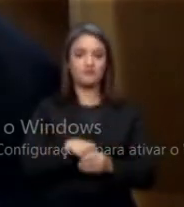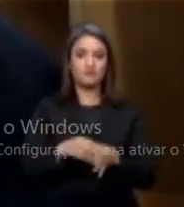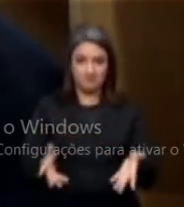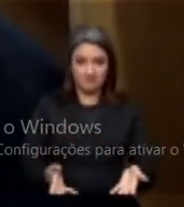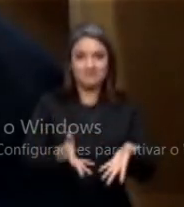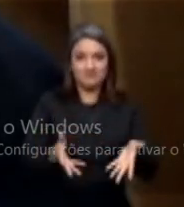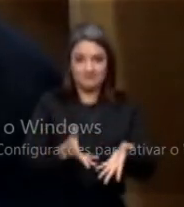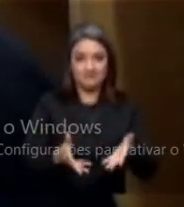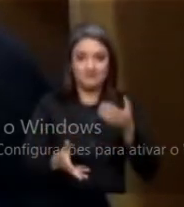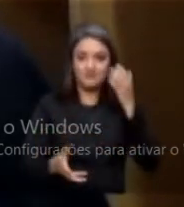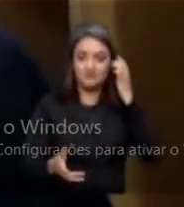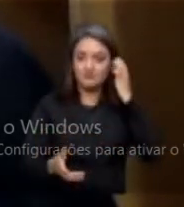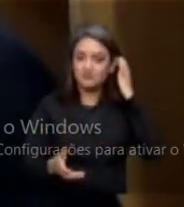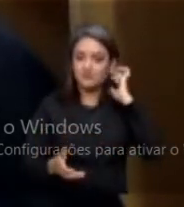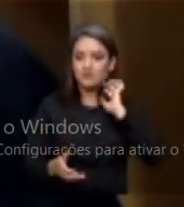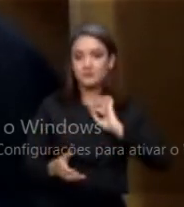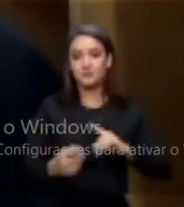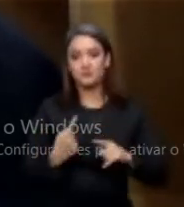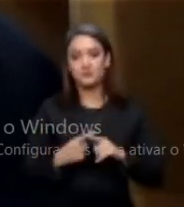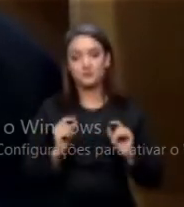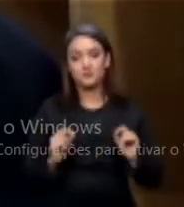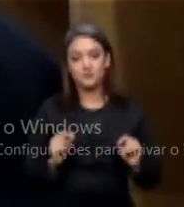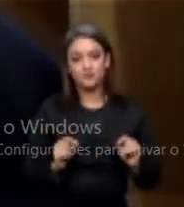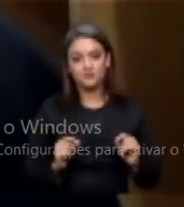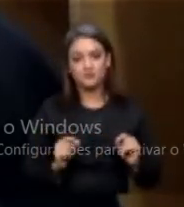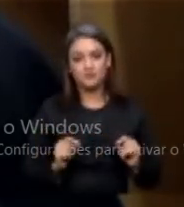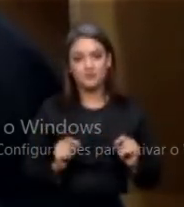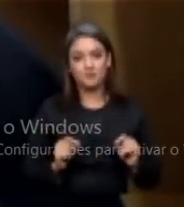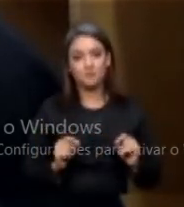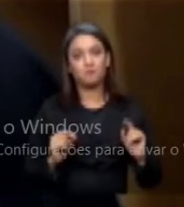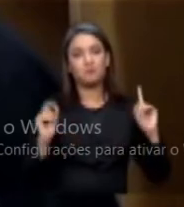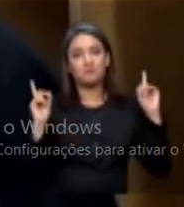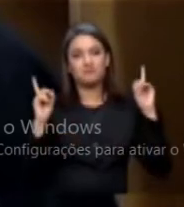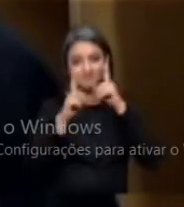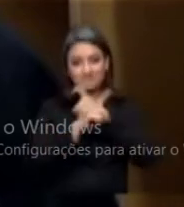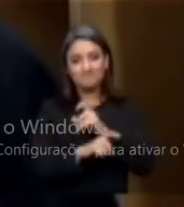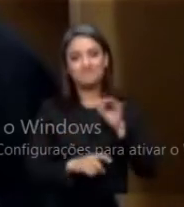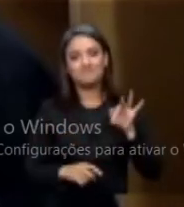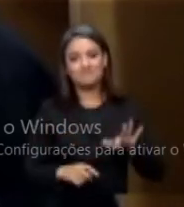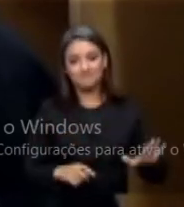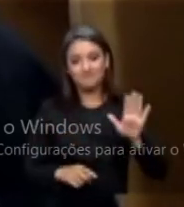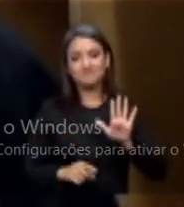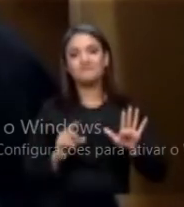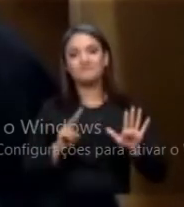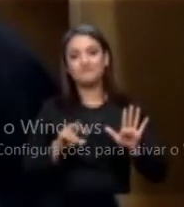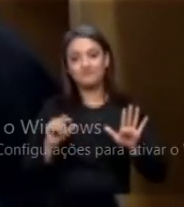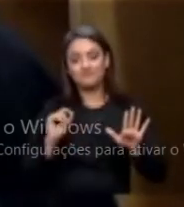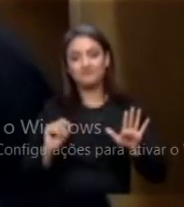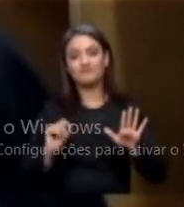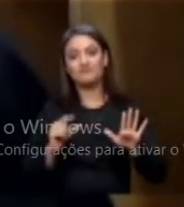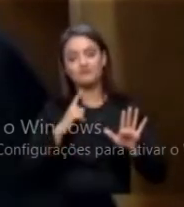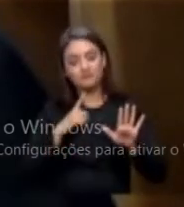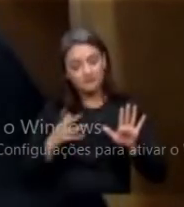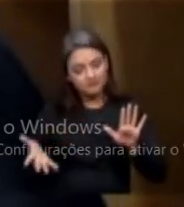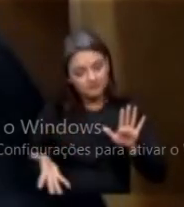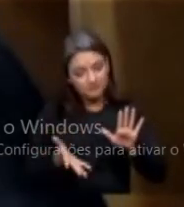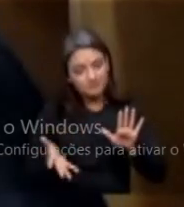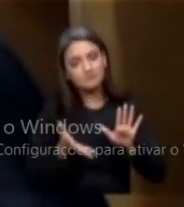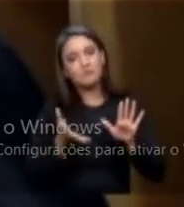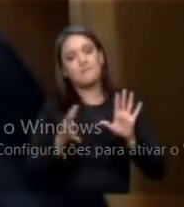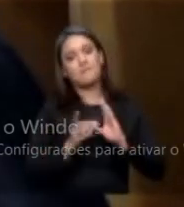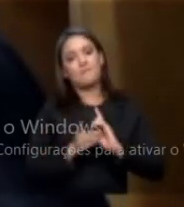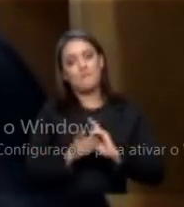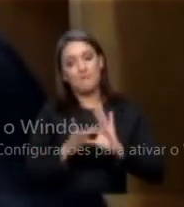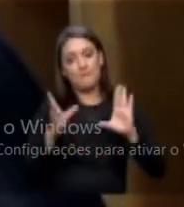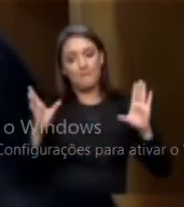nas instituições partidárias, porque um dos grandes nós da federação será alimentar e cultivar a